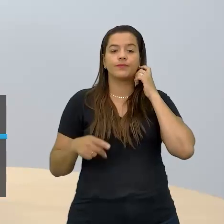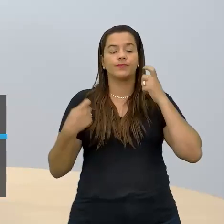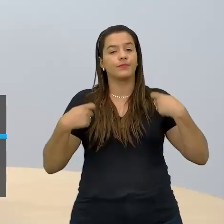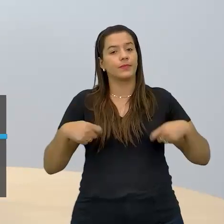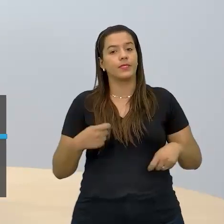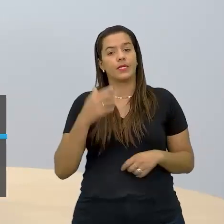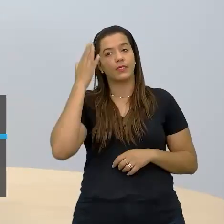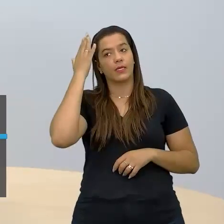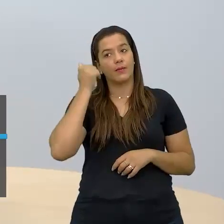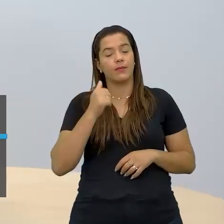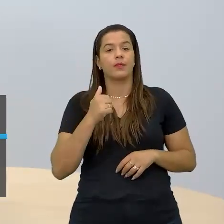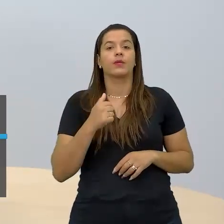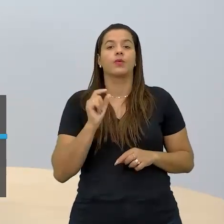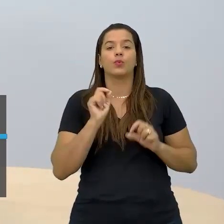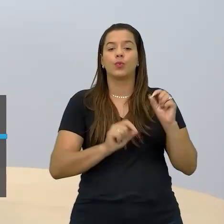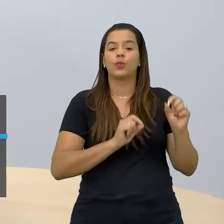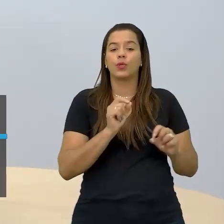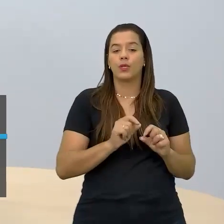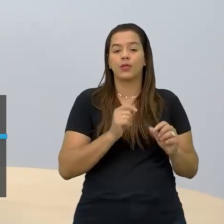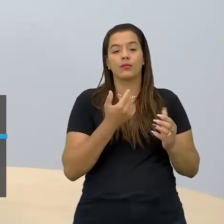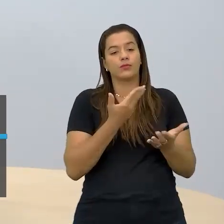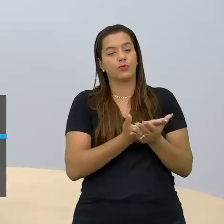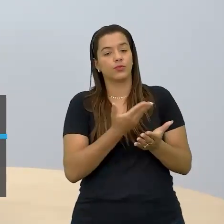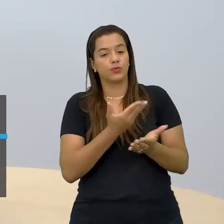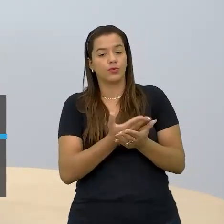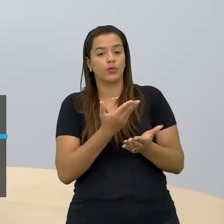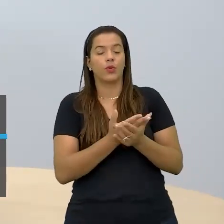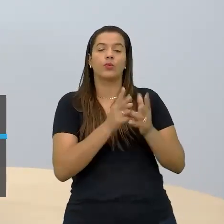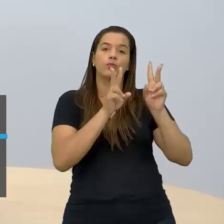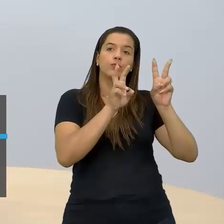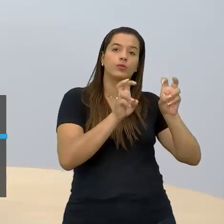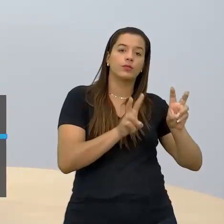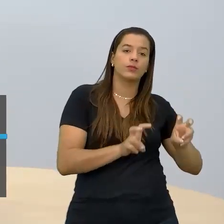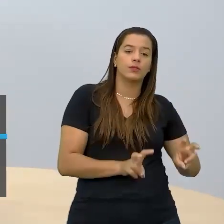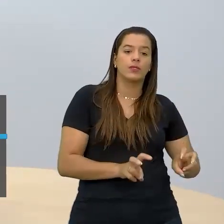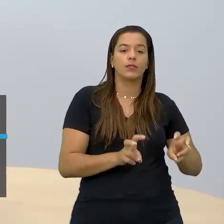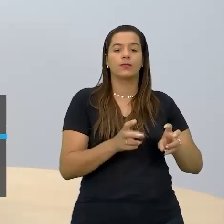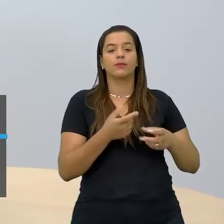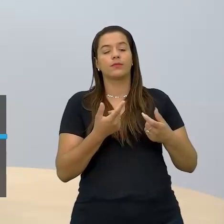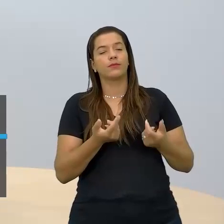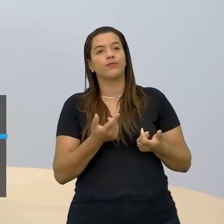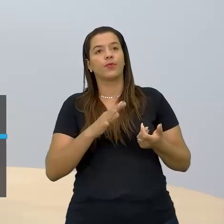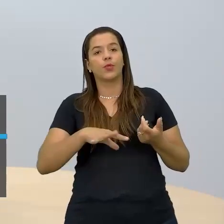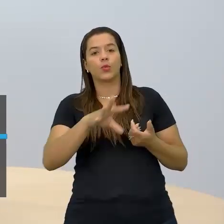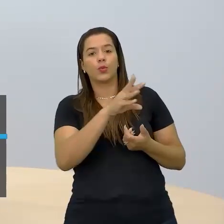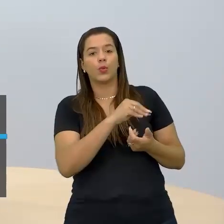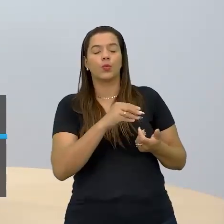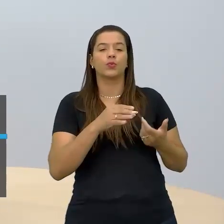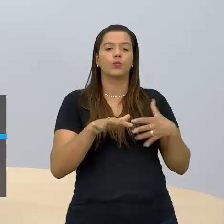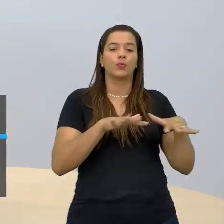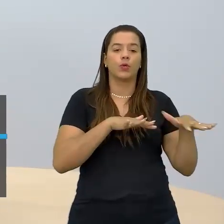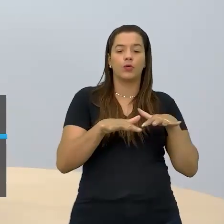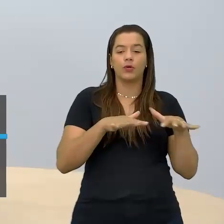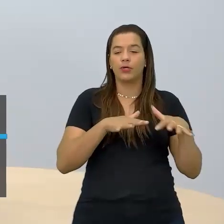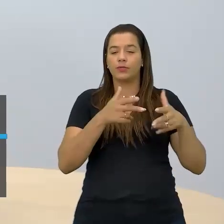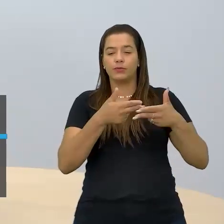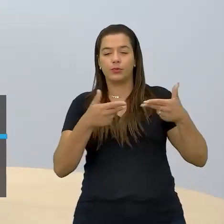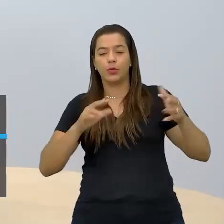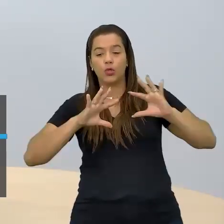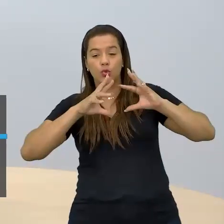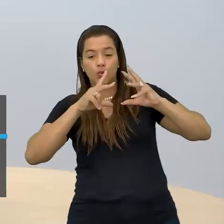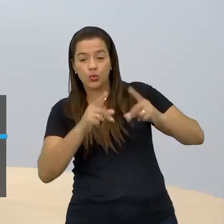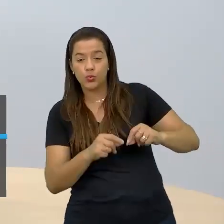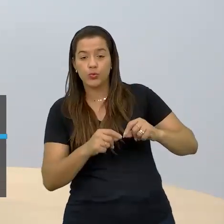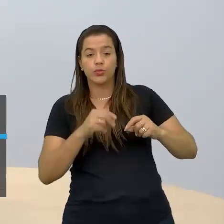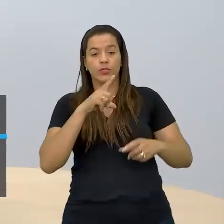se apropriar minimamente aí dessas semioses, né, de imagens estáticas em movimento, tudo que